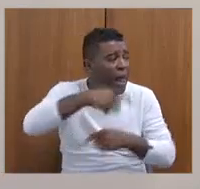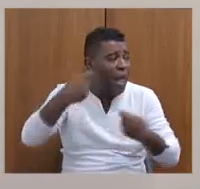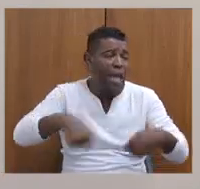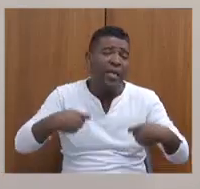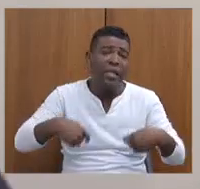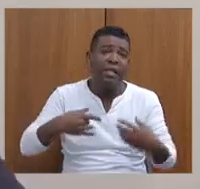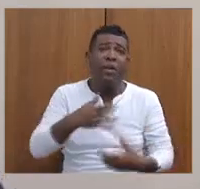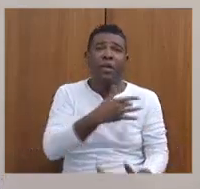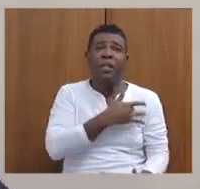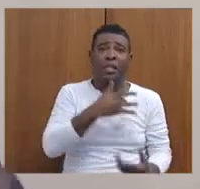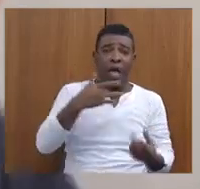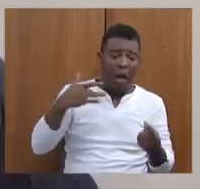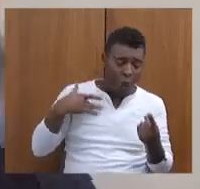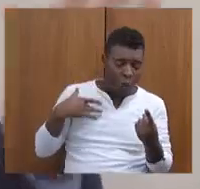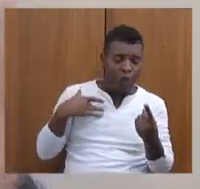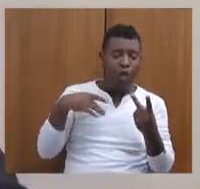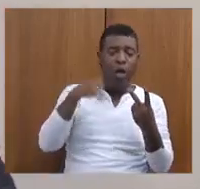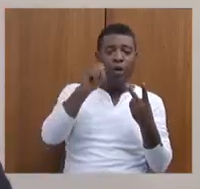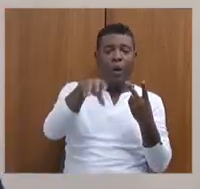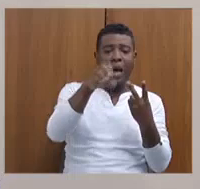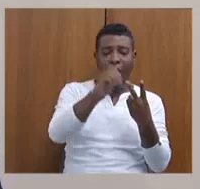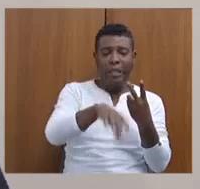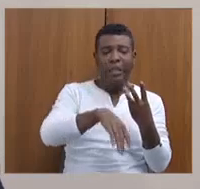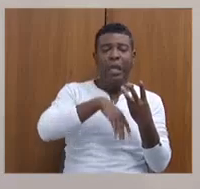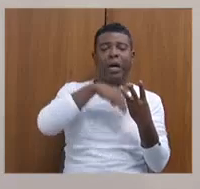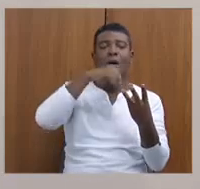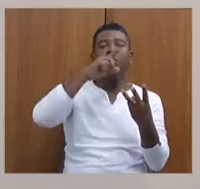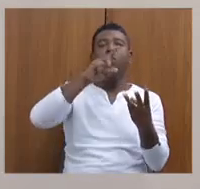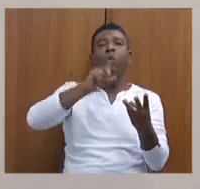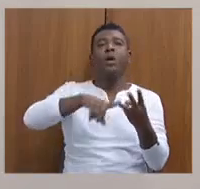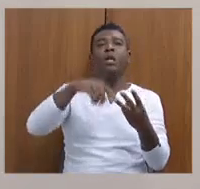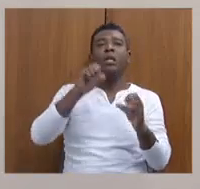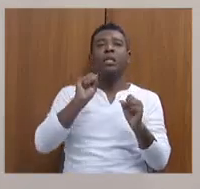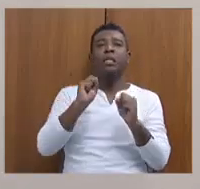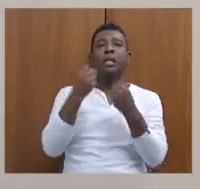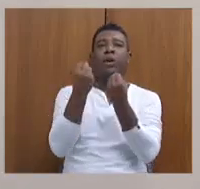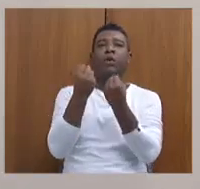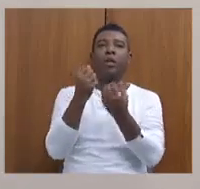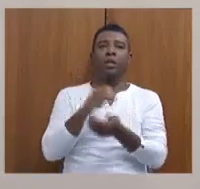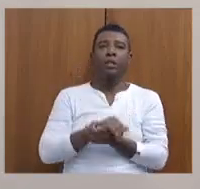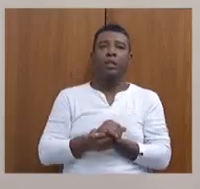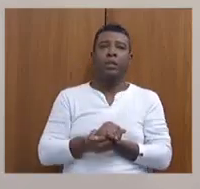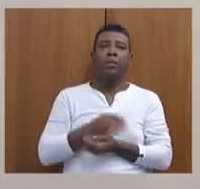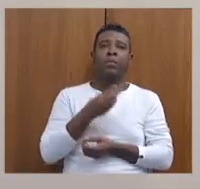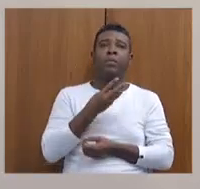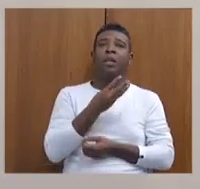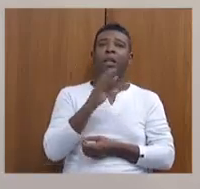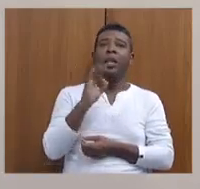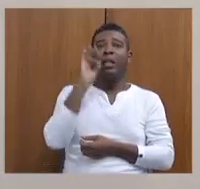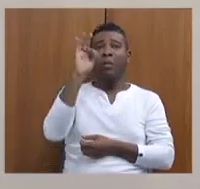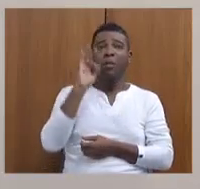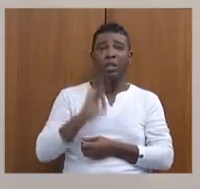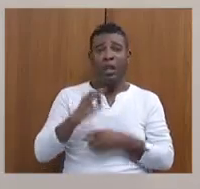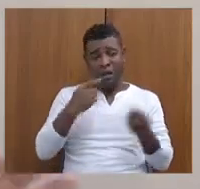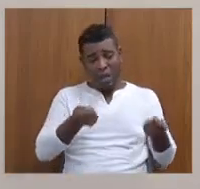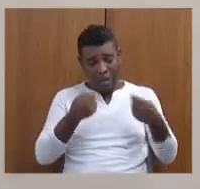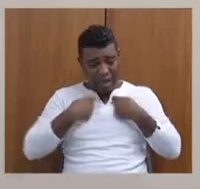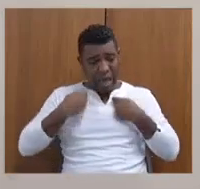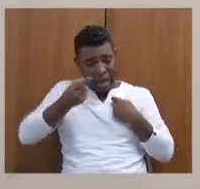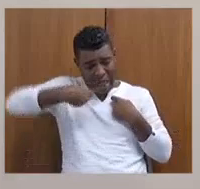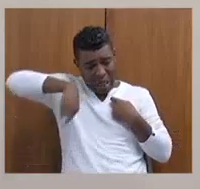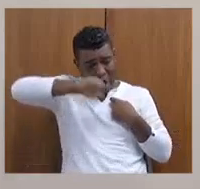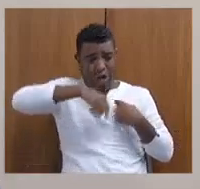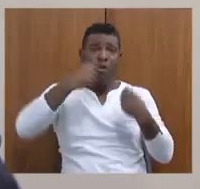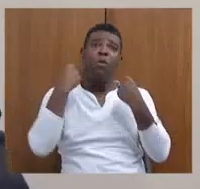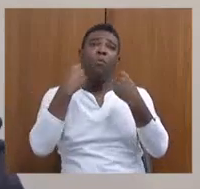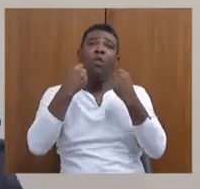e segurança mineradora é para minerador 30% de participação não nos dá nenhum poder direito de